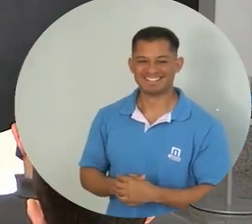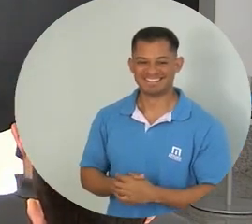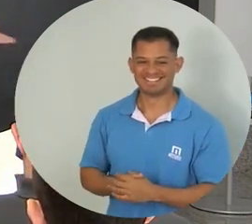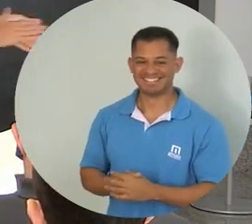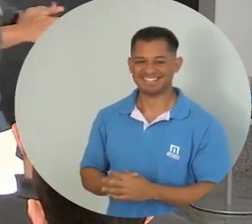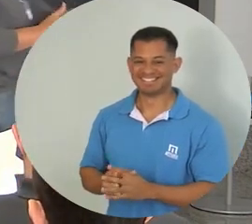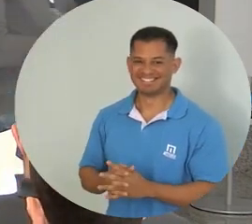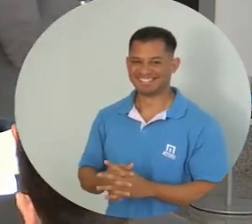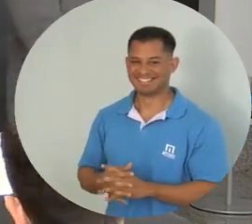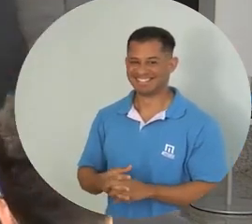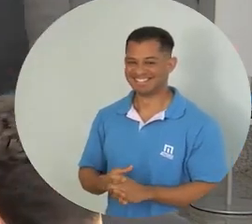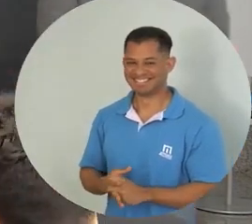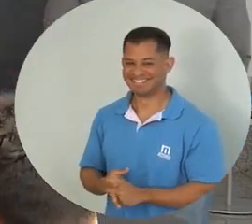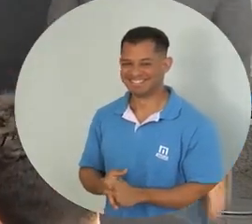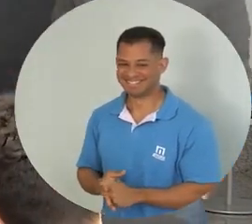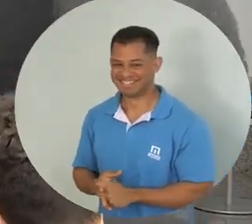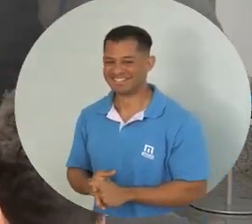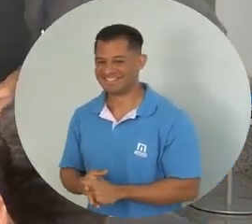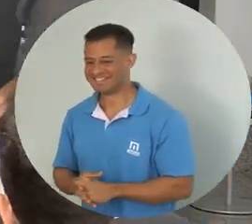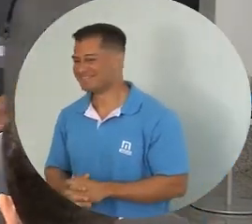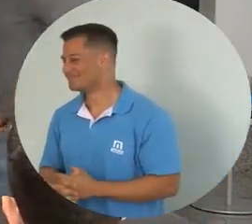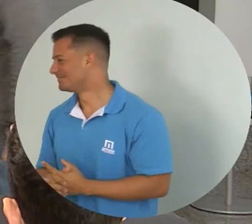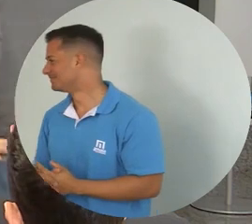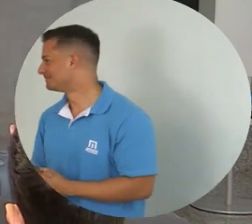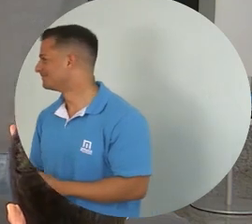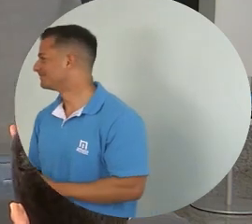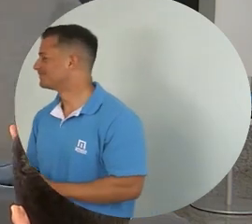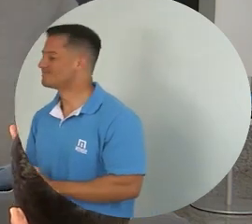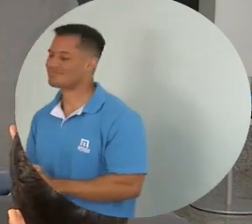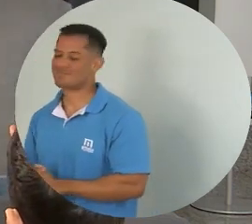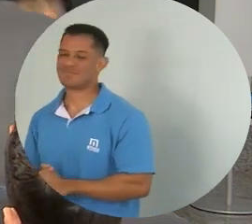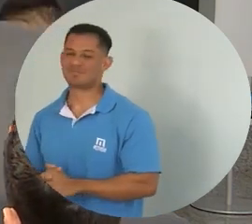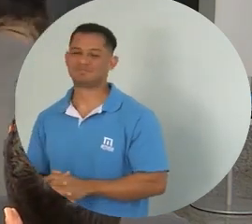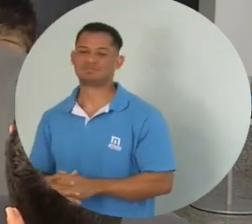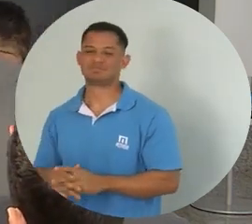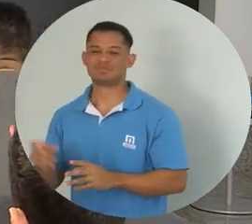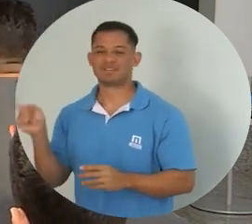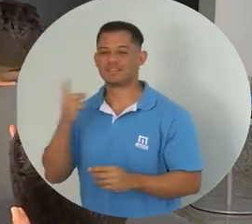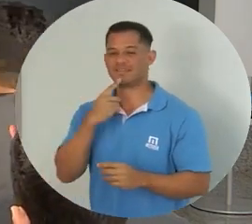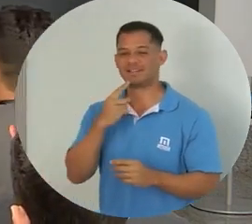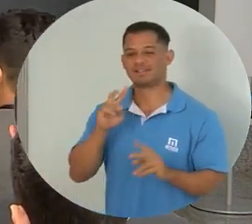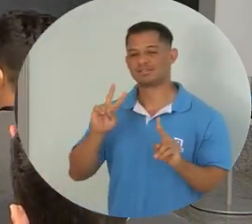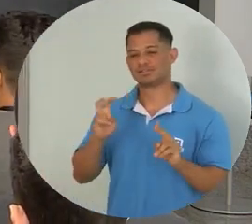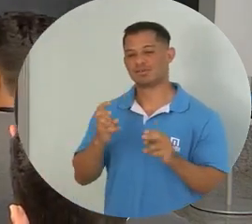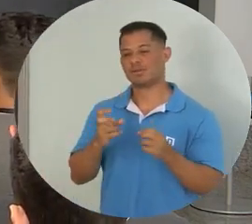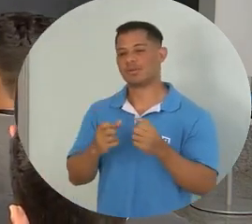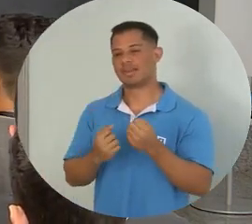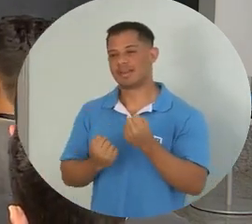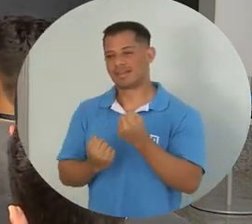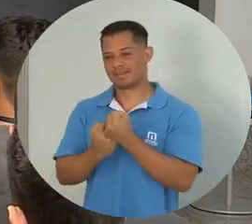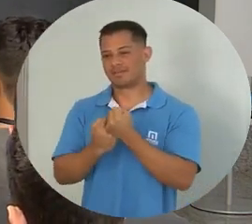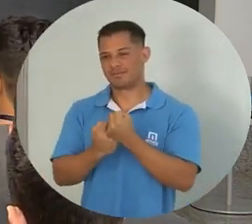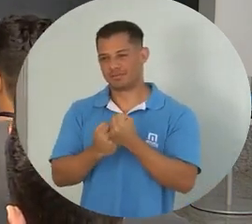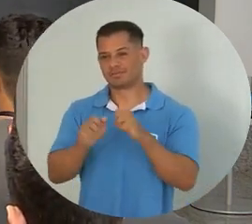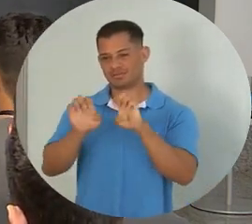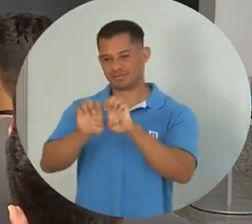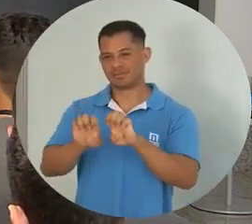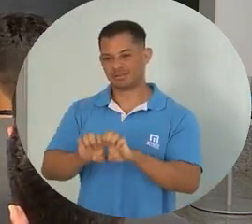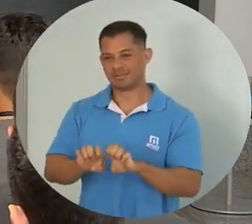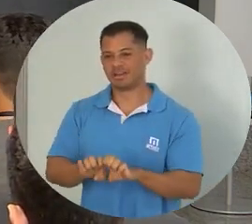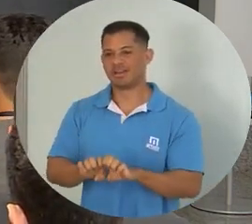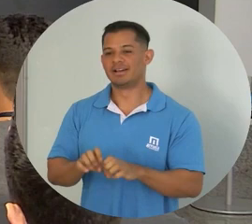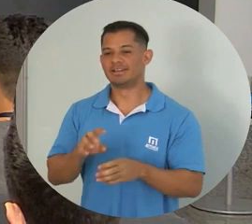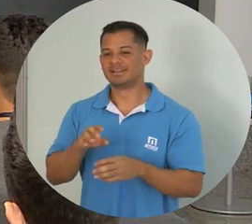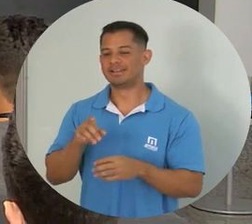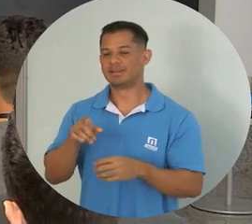Bom, pessoal, falamos um pouquinho do reforço estrutural como um todo. O Leandro falou um pouquinho do reforço estrutural em